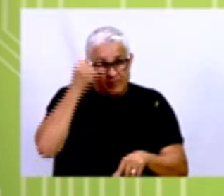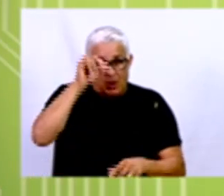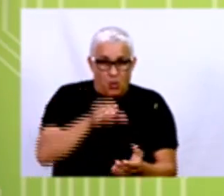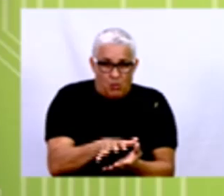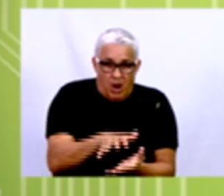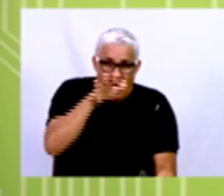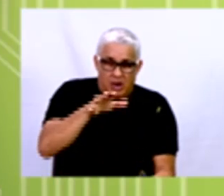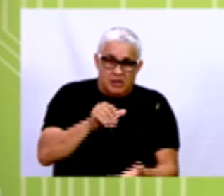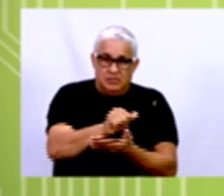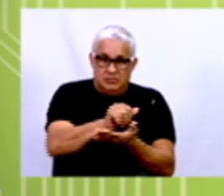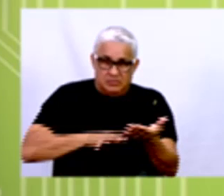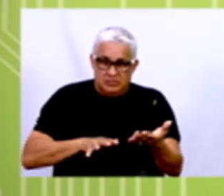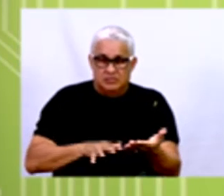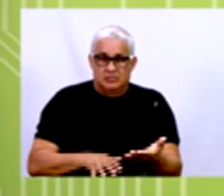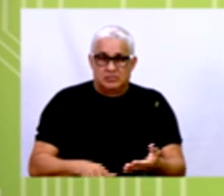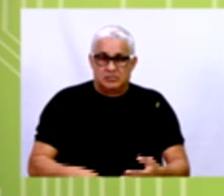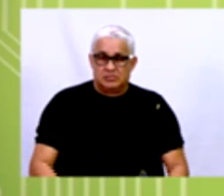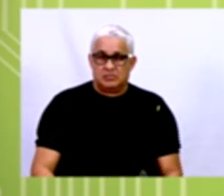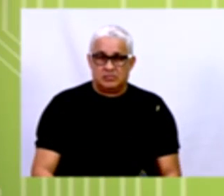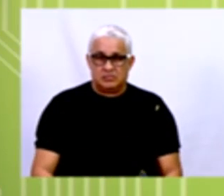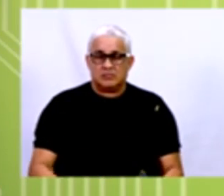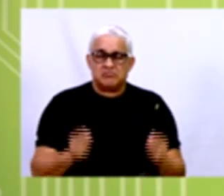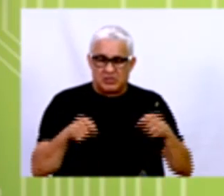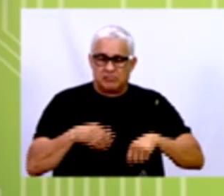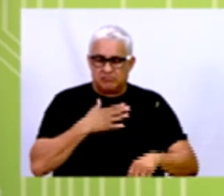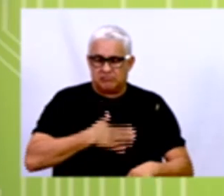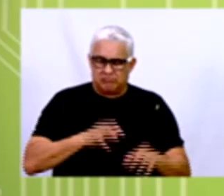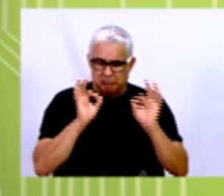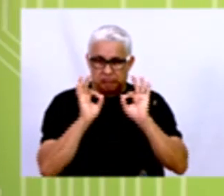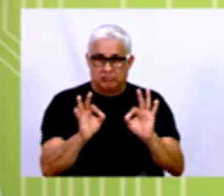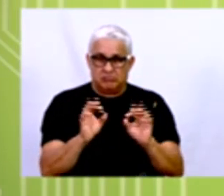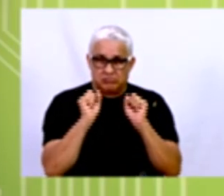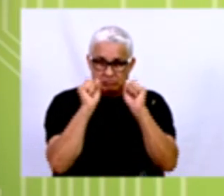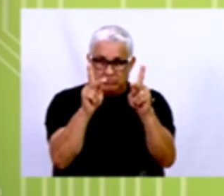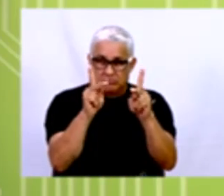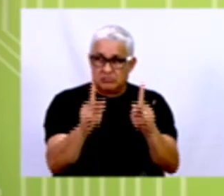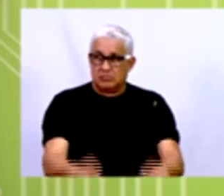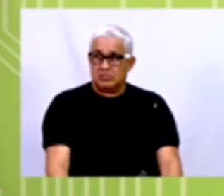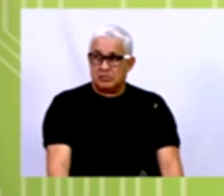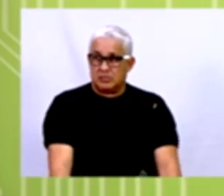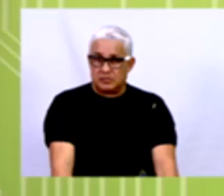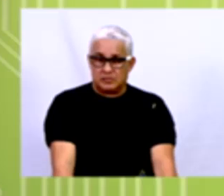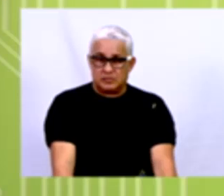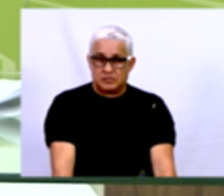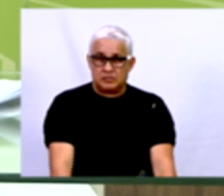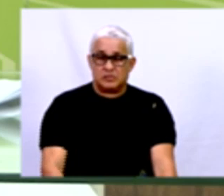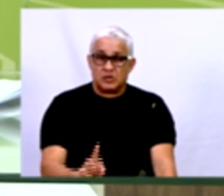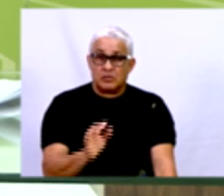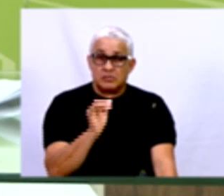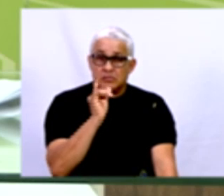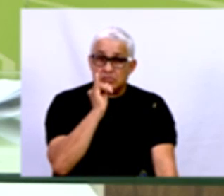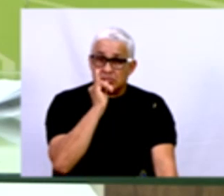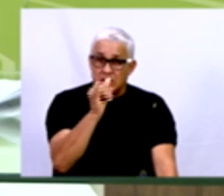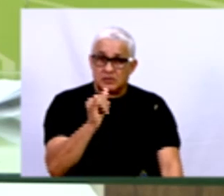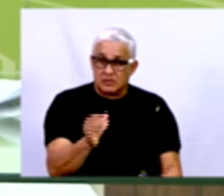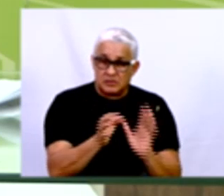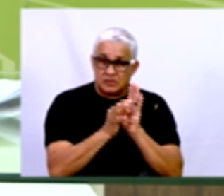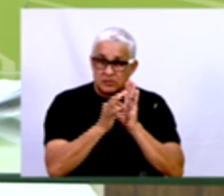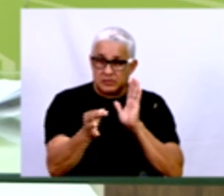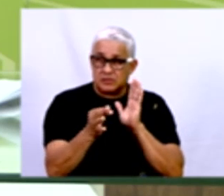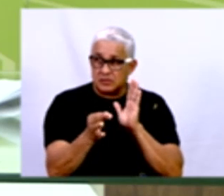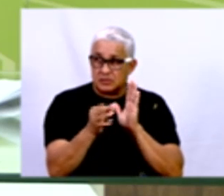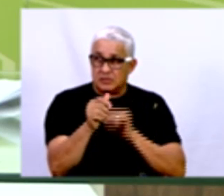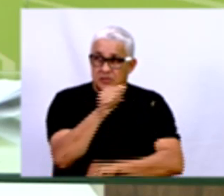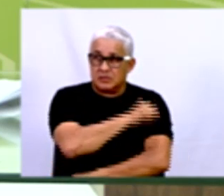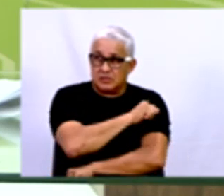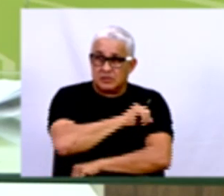a sua tarefa direitinho que vai estar tudo certo, ok? Ok, eu queria só fazer uma observação que os alunos lá